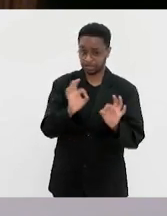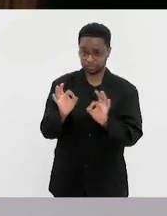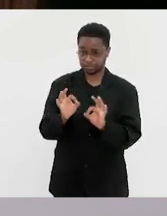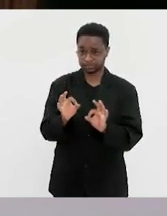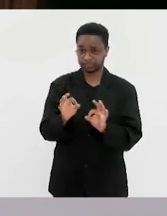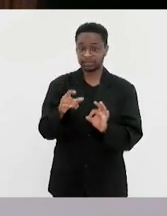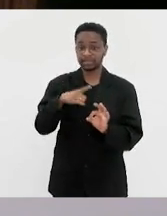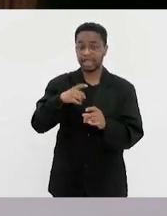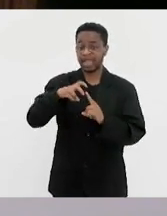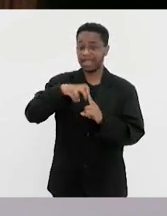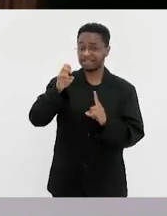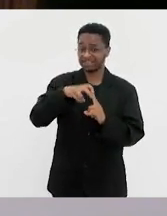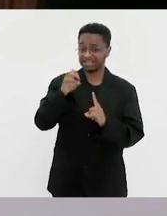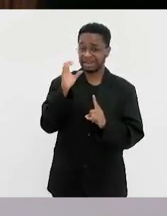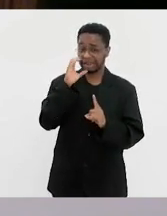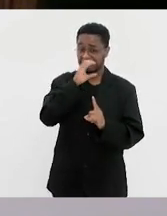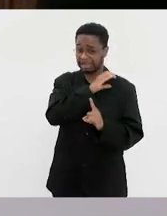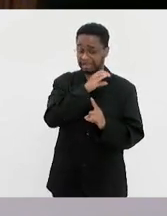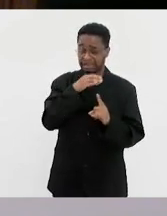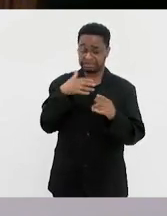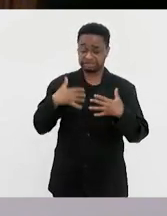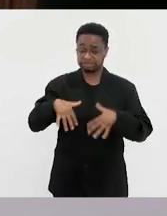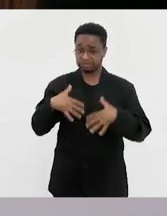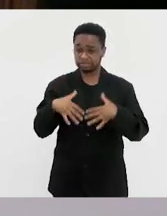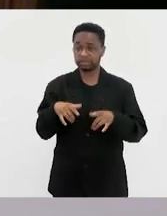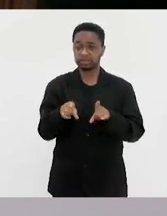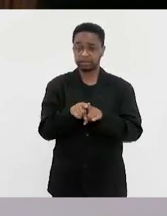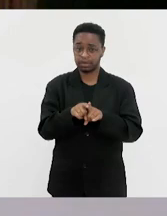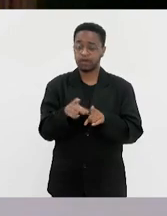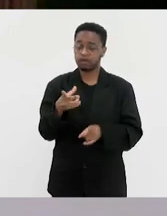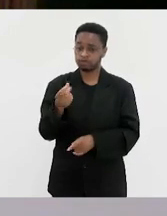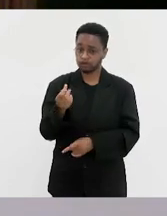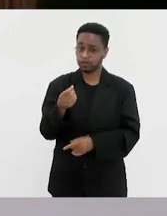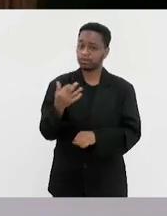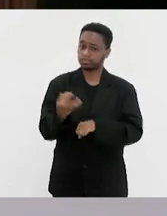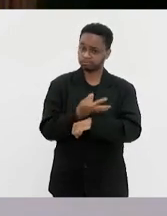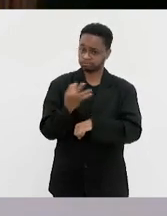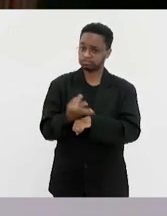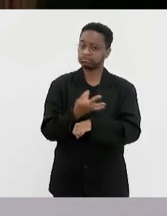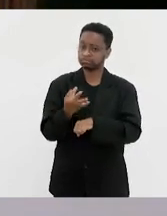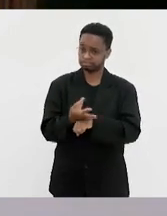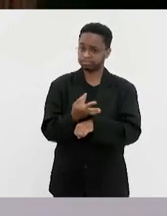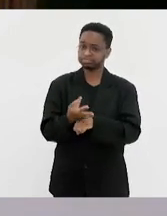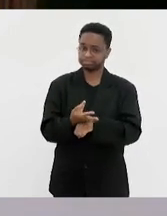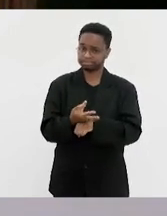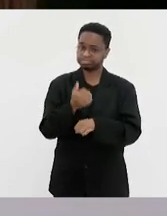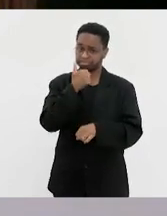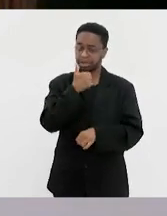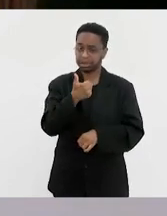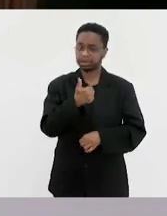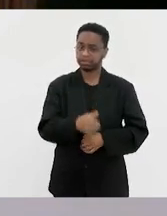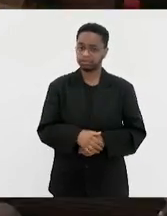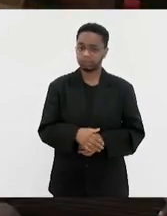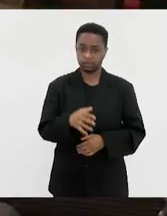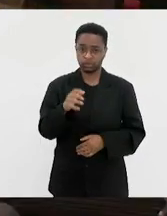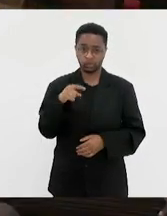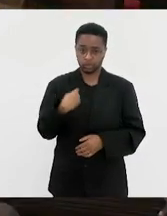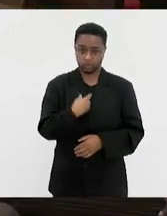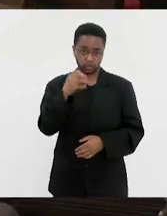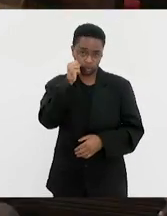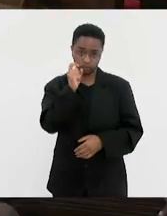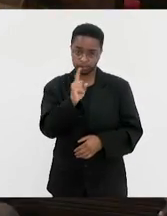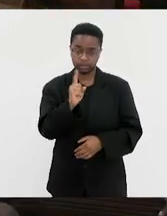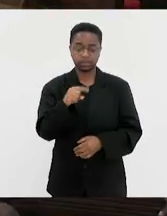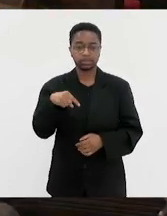tinha um refrigerante quente ainda, e meu avô ainda assim aguentou muito bem. Nem dormimos, voltamos